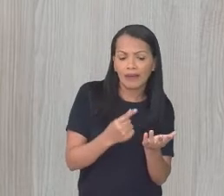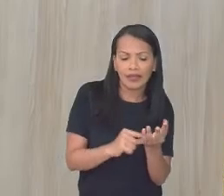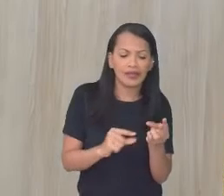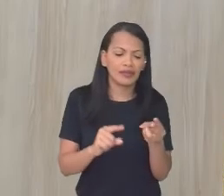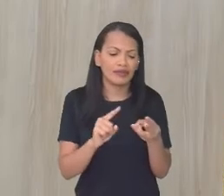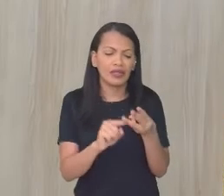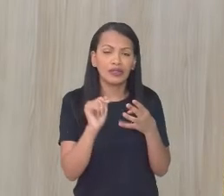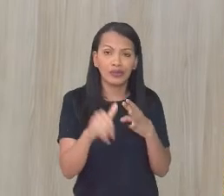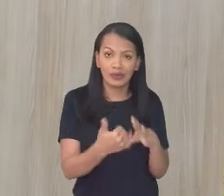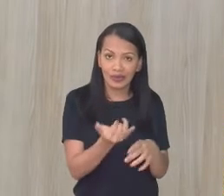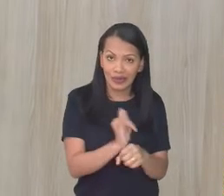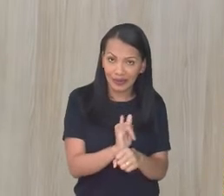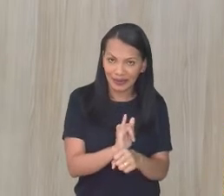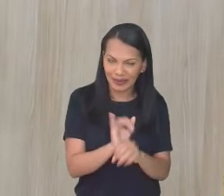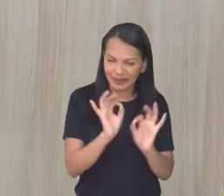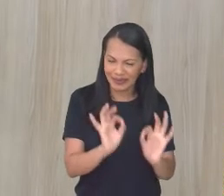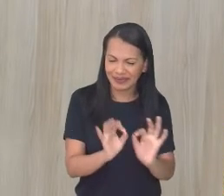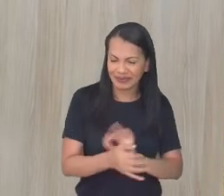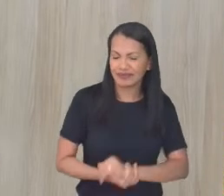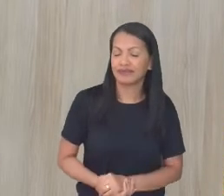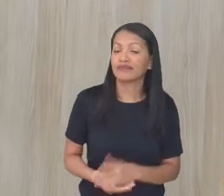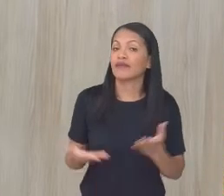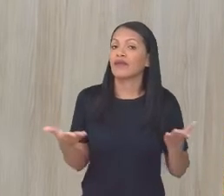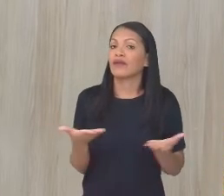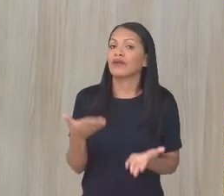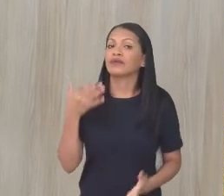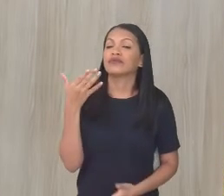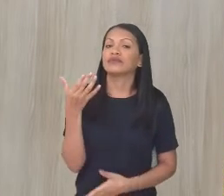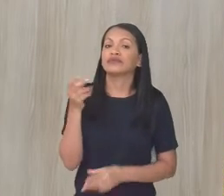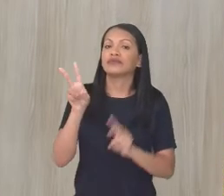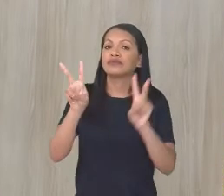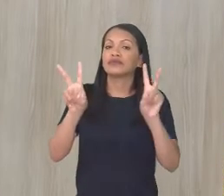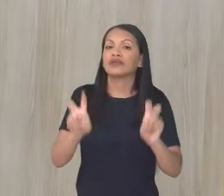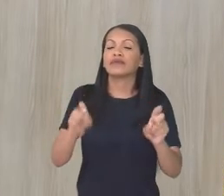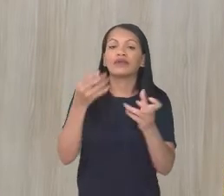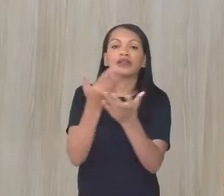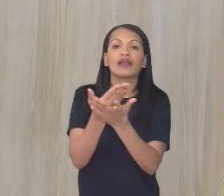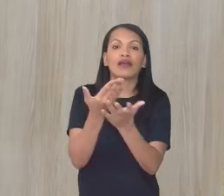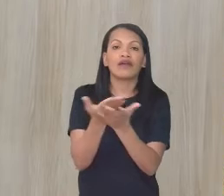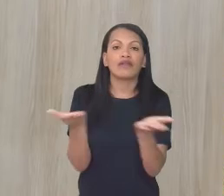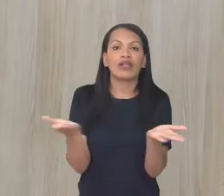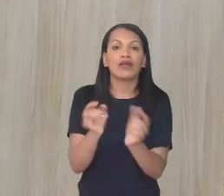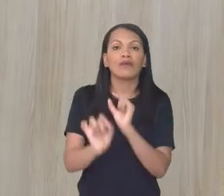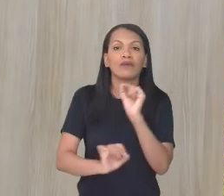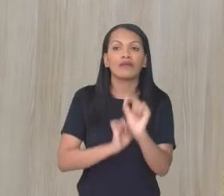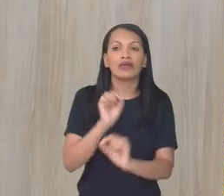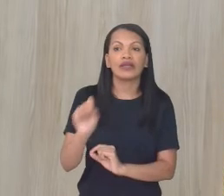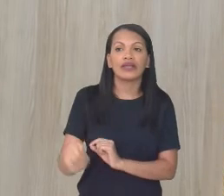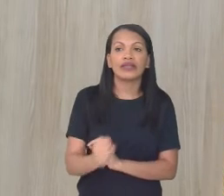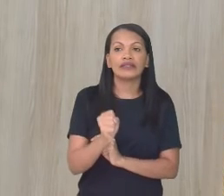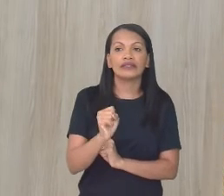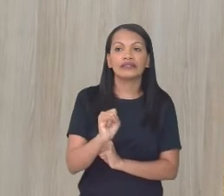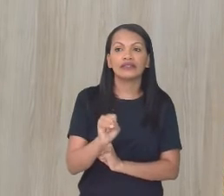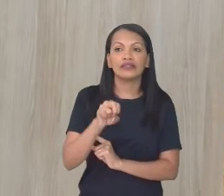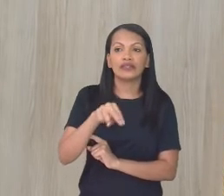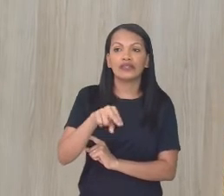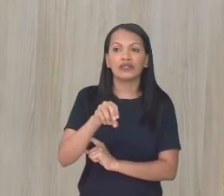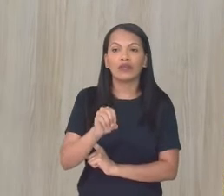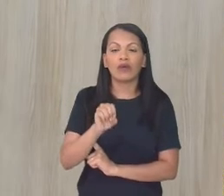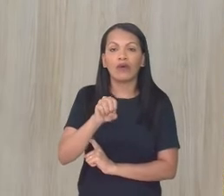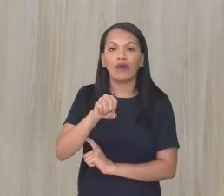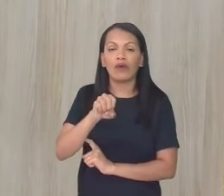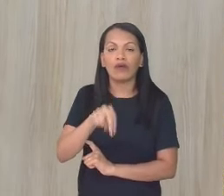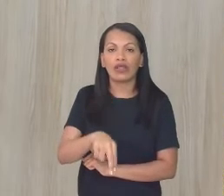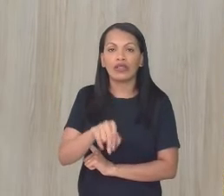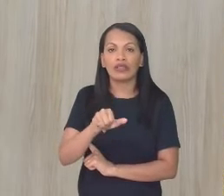sexto ano. Então, a nossa aula de hoje, não é? O tema desta aula é sinonímia e antonímia.